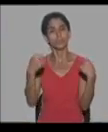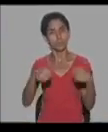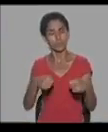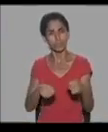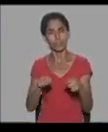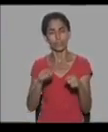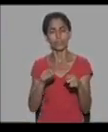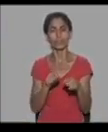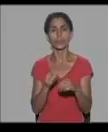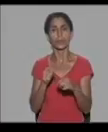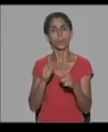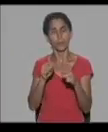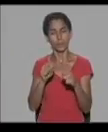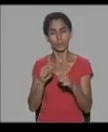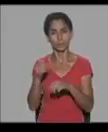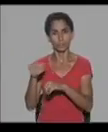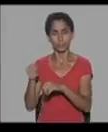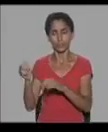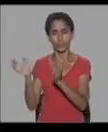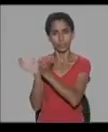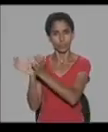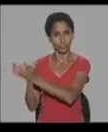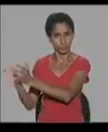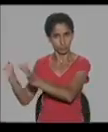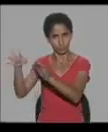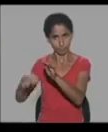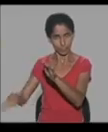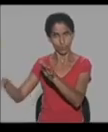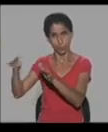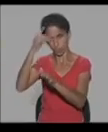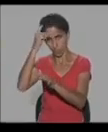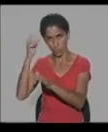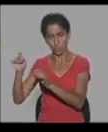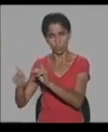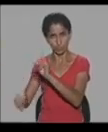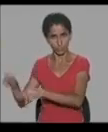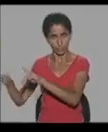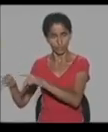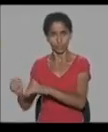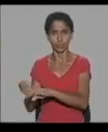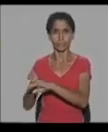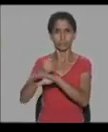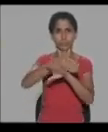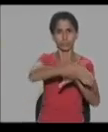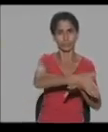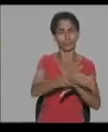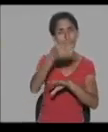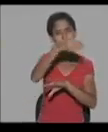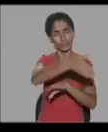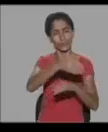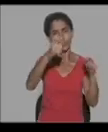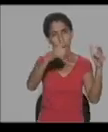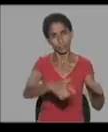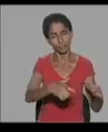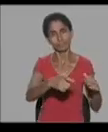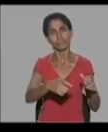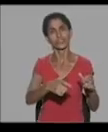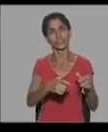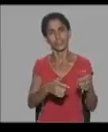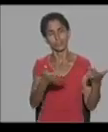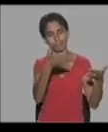tinha que garantir o acesso daquela comunidade que não tinha, há muitos anos que não tinha um